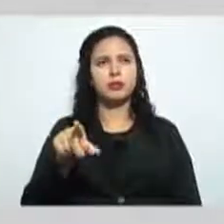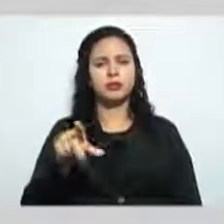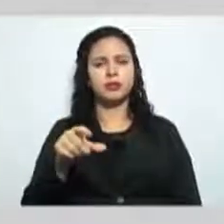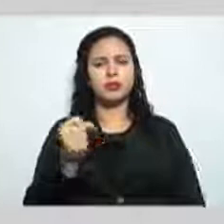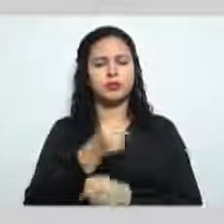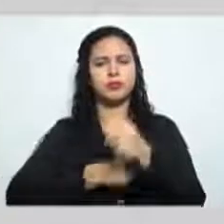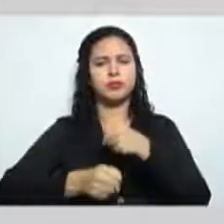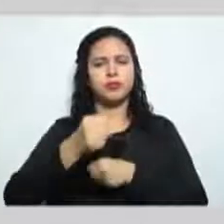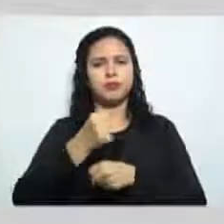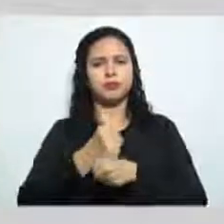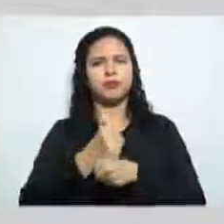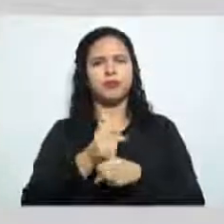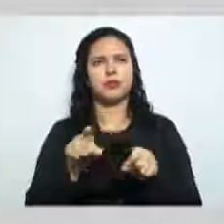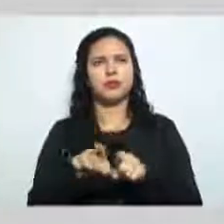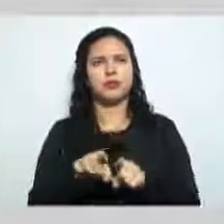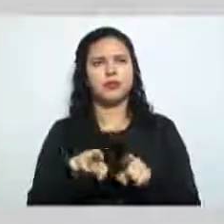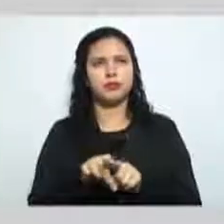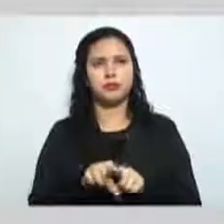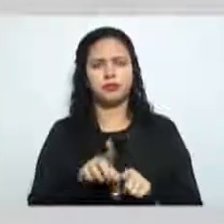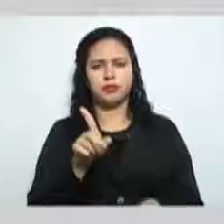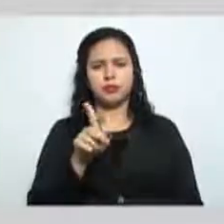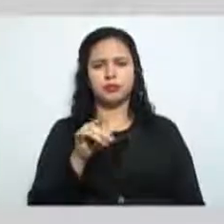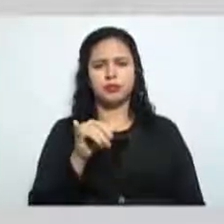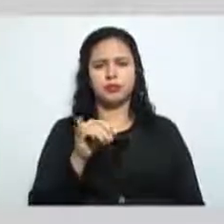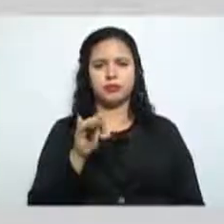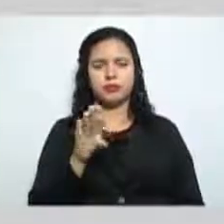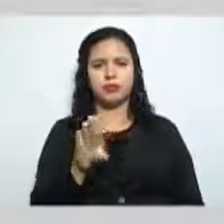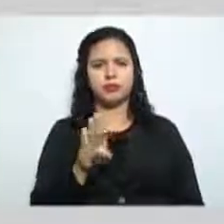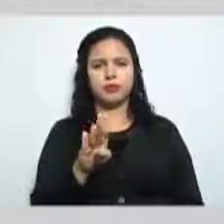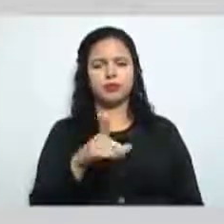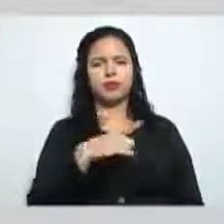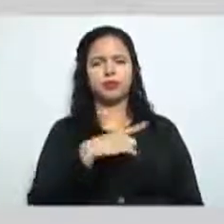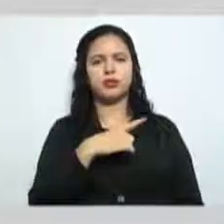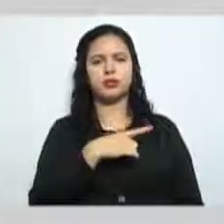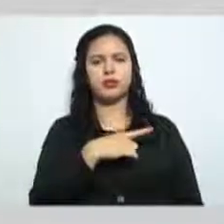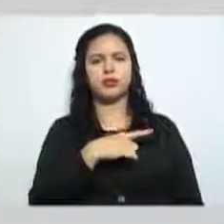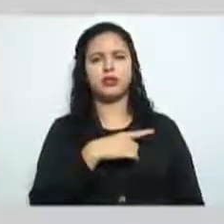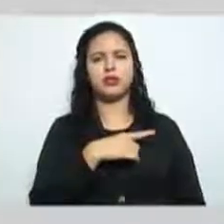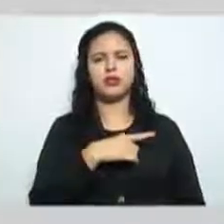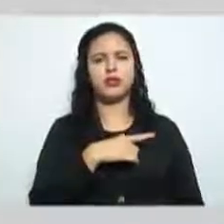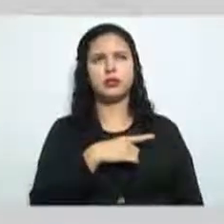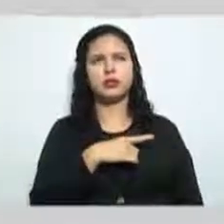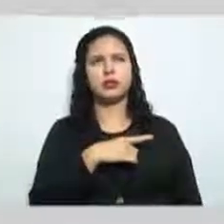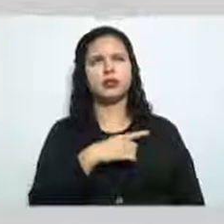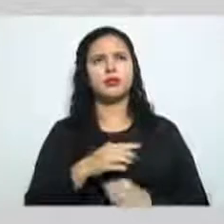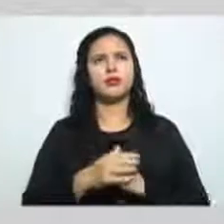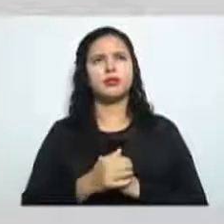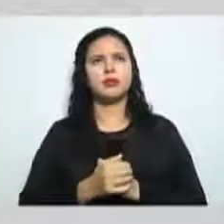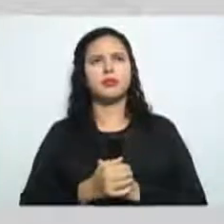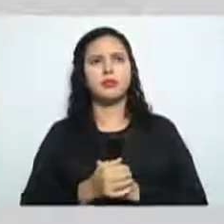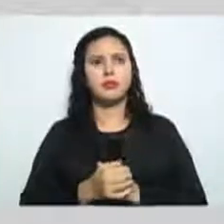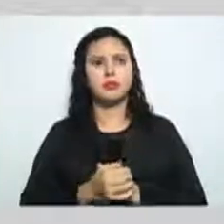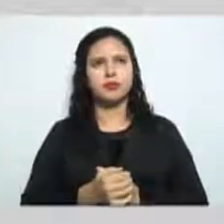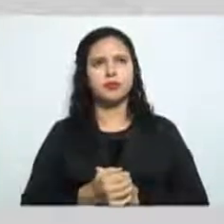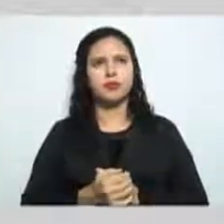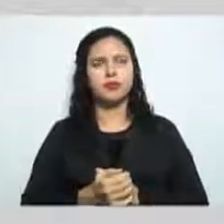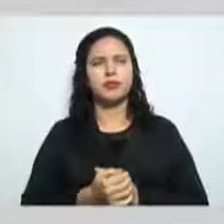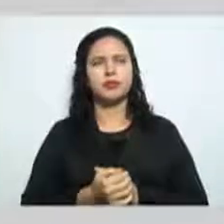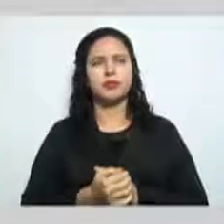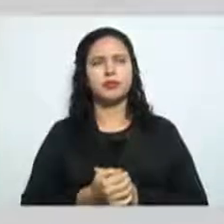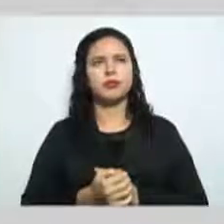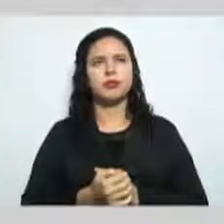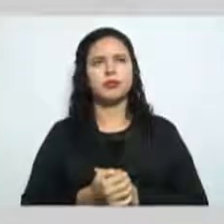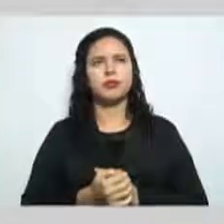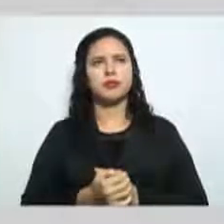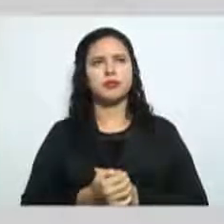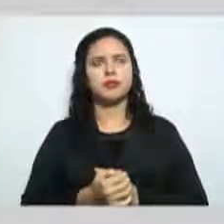o volume do nosso PIB. Nós tínhamos um PIB na ordem de 5 bilhões aqui, quando a gente está falando